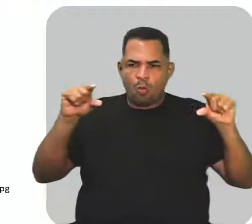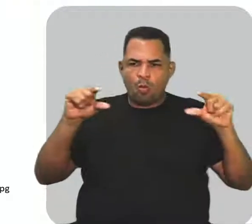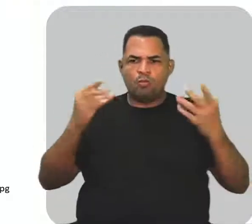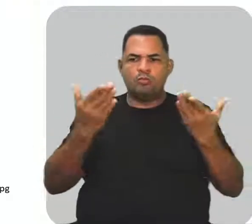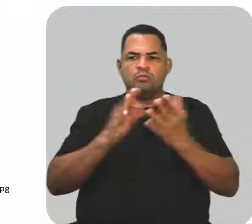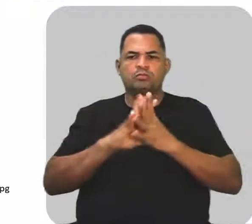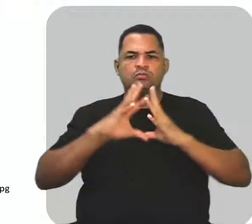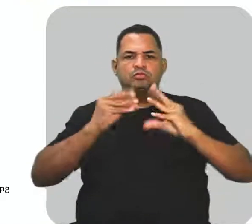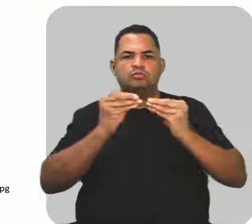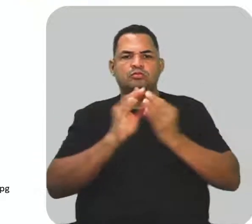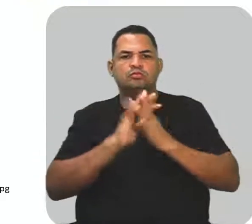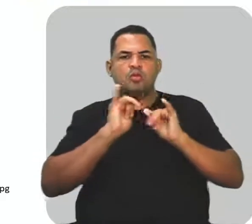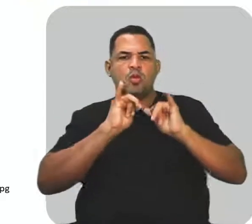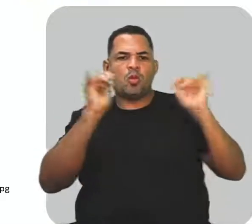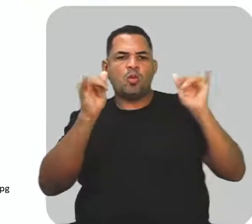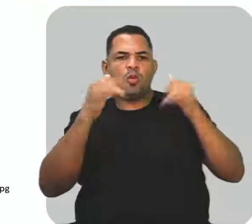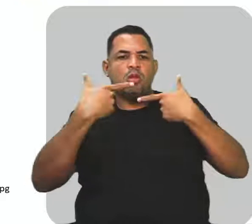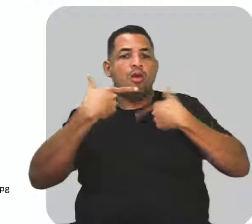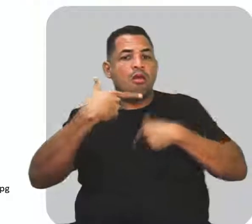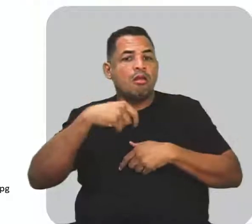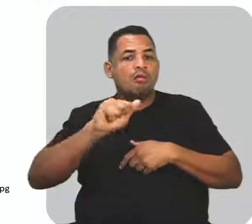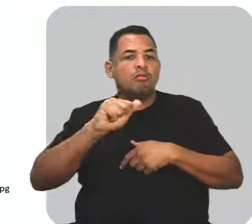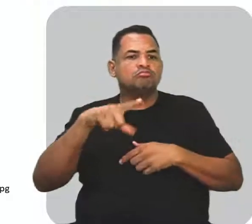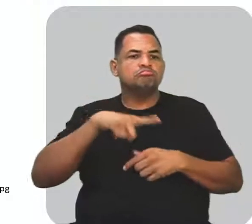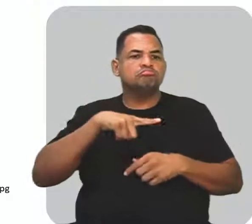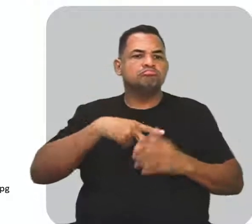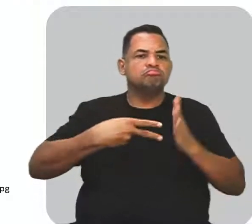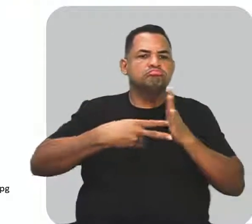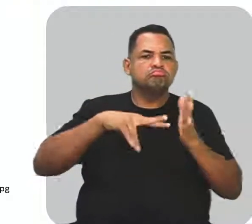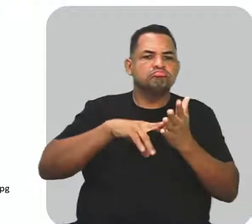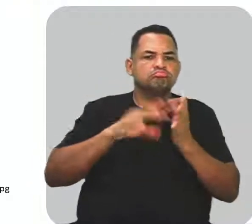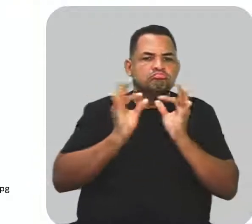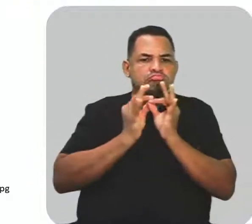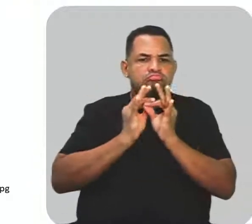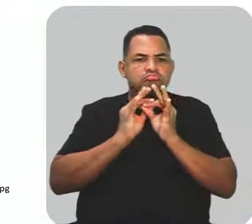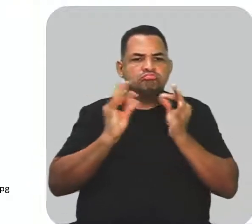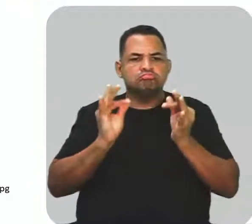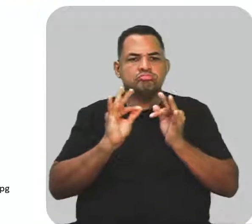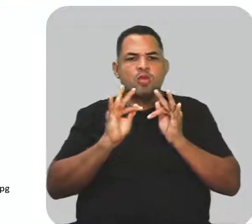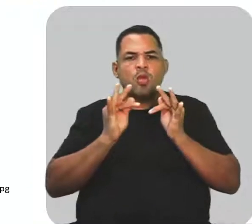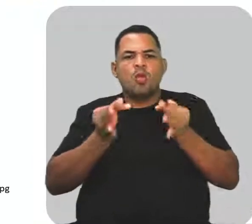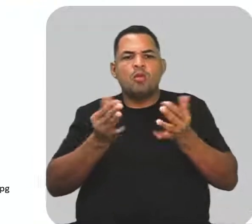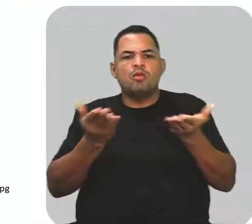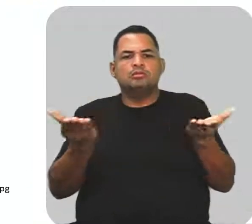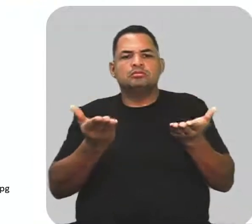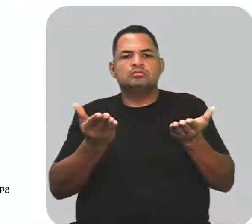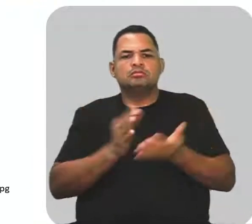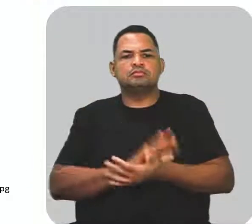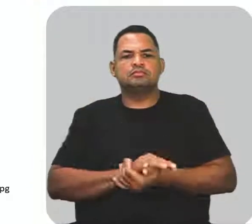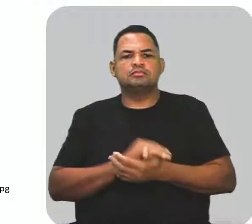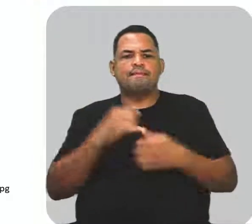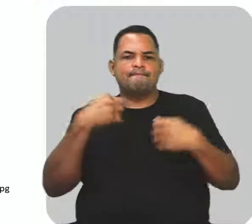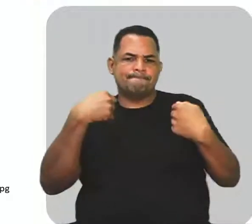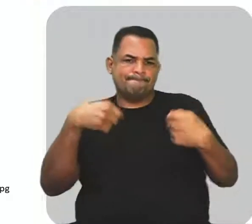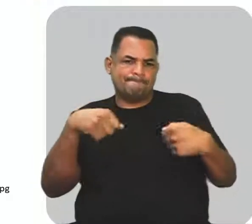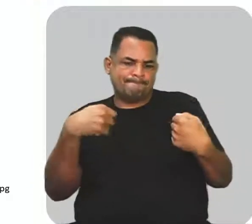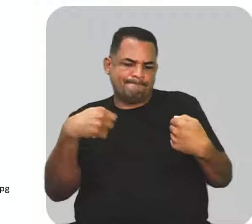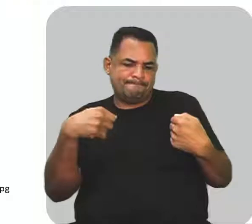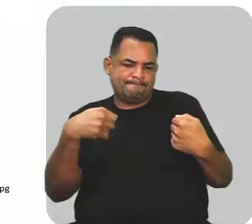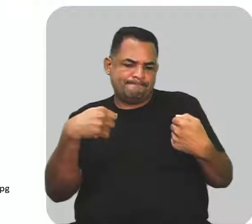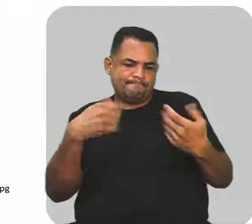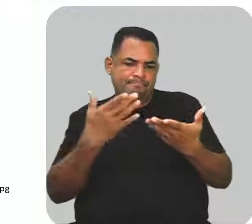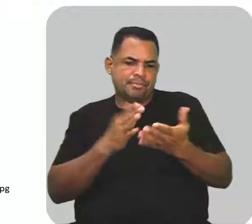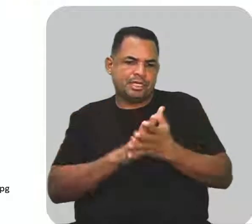todo enunciado linguístico que tem sentido completo. Terceirão, frase precisa ter